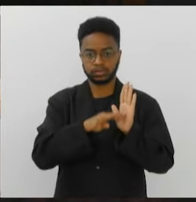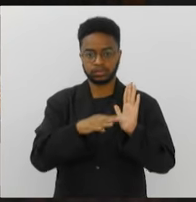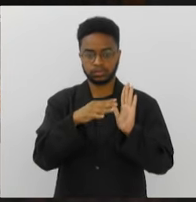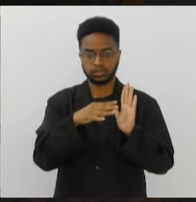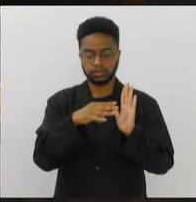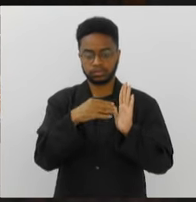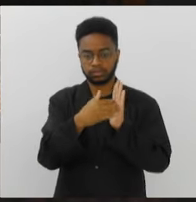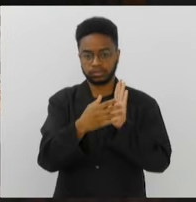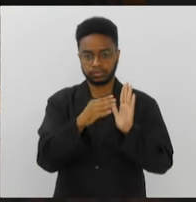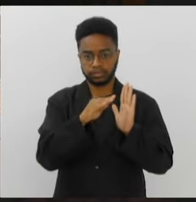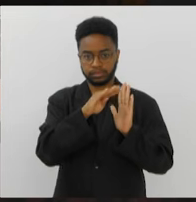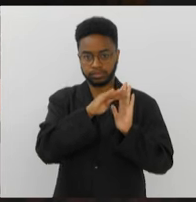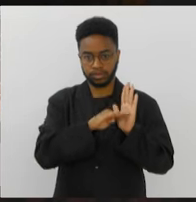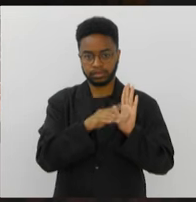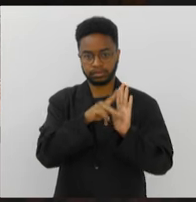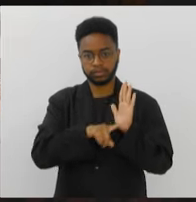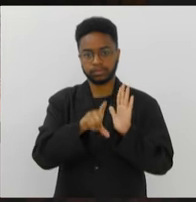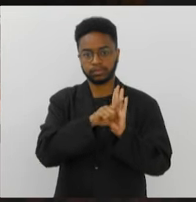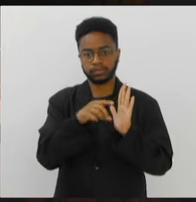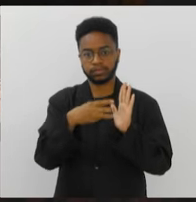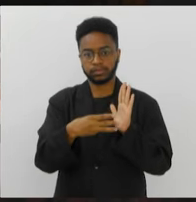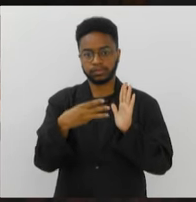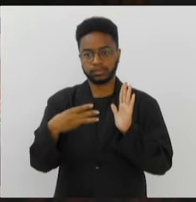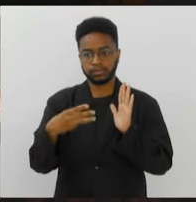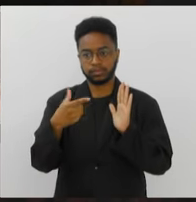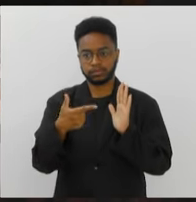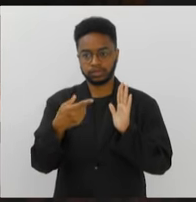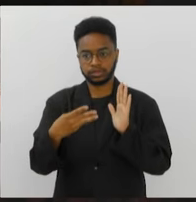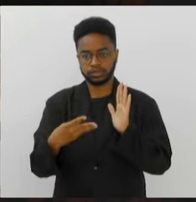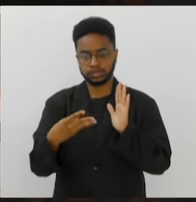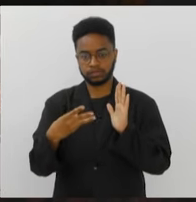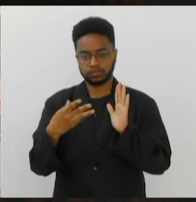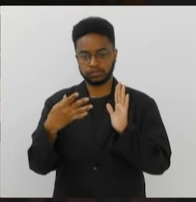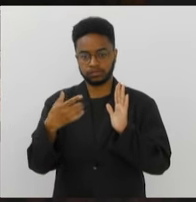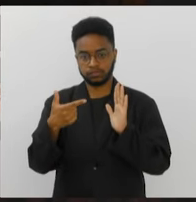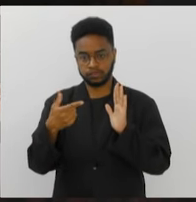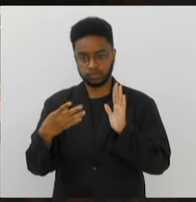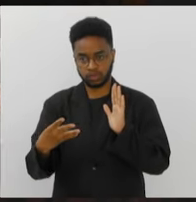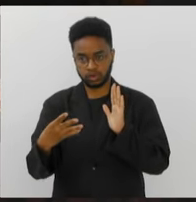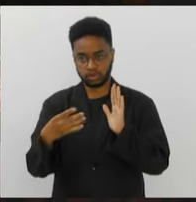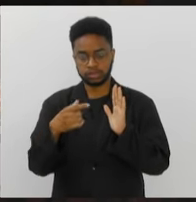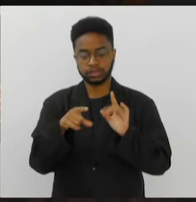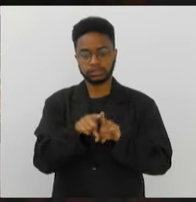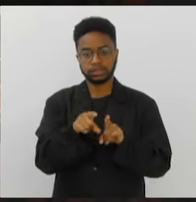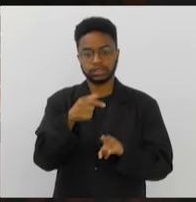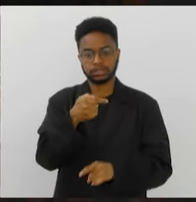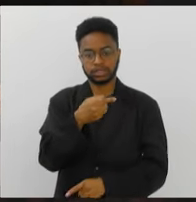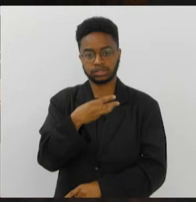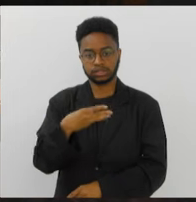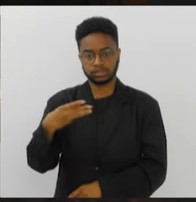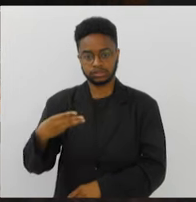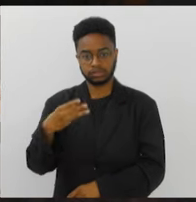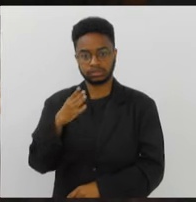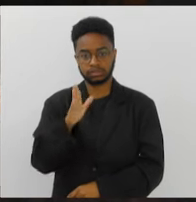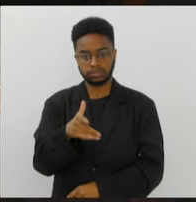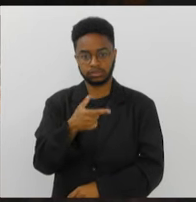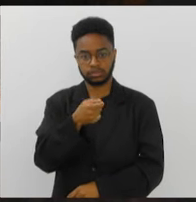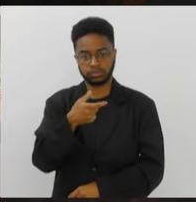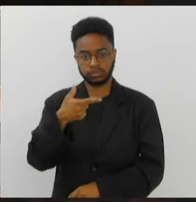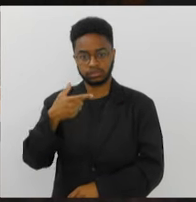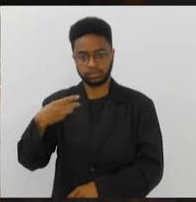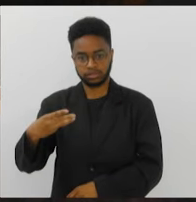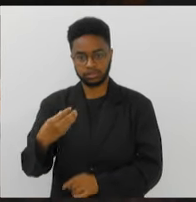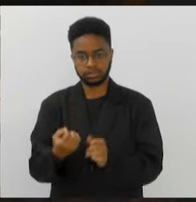requerimento de inclusão do projeto de lei 3323 de 24. E 733 de